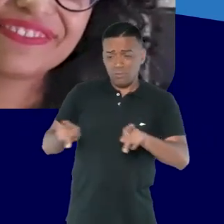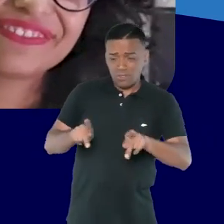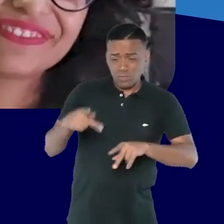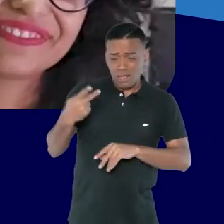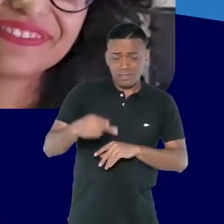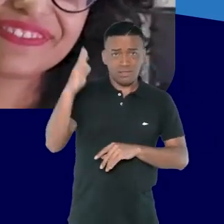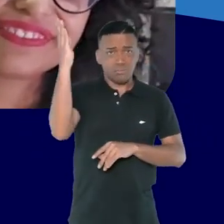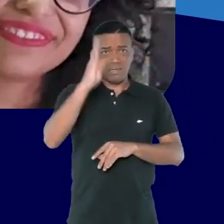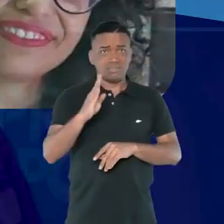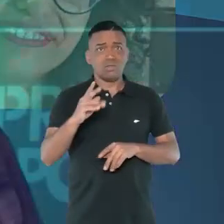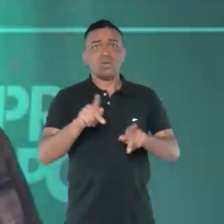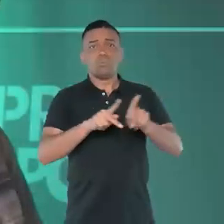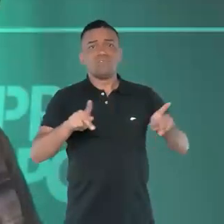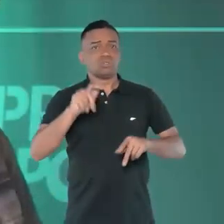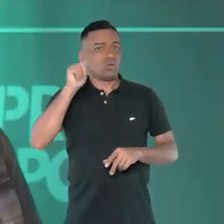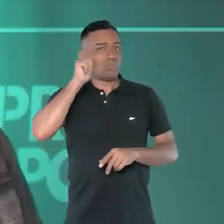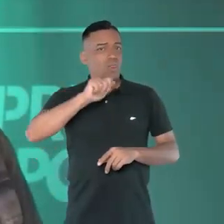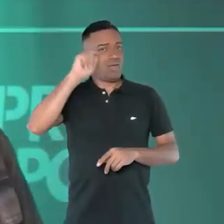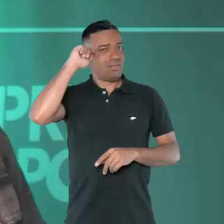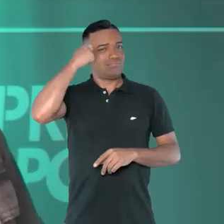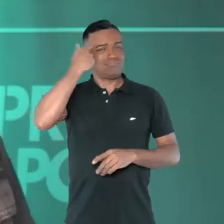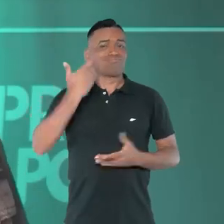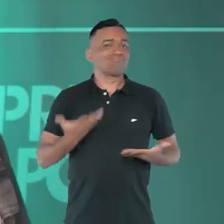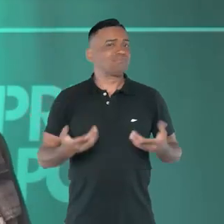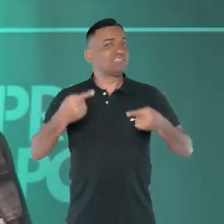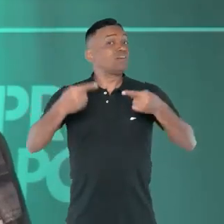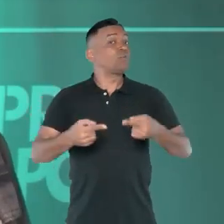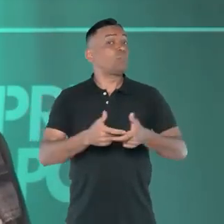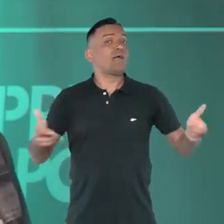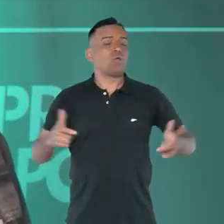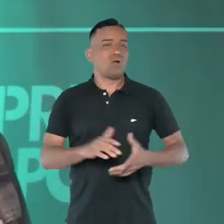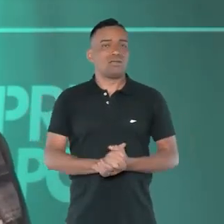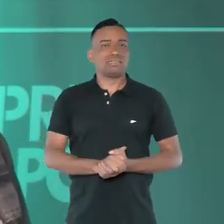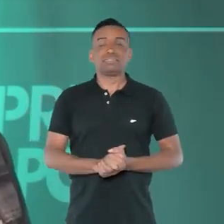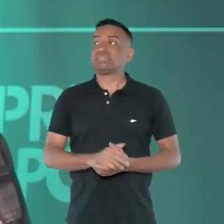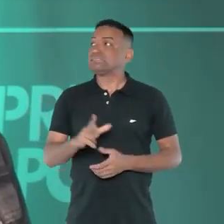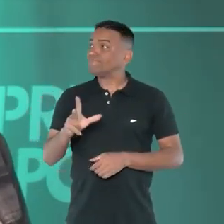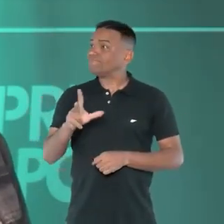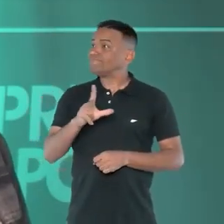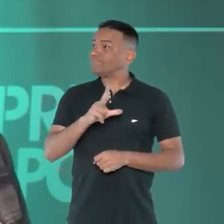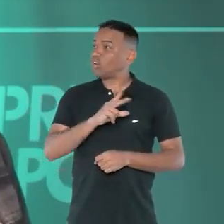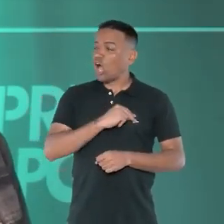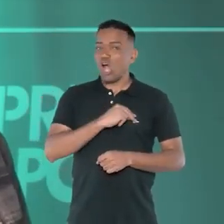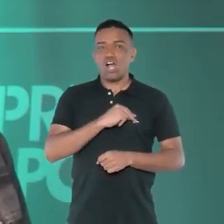que é o maior desafio para você de ser uma professora no Brasil e ser uma professora negra?